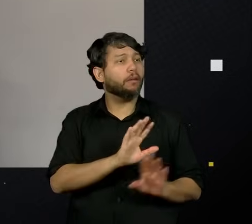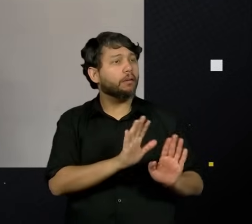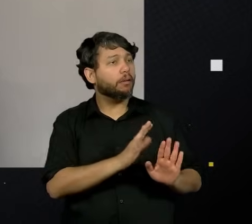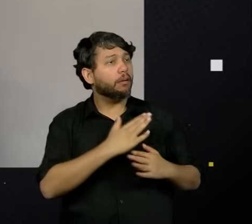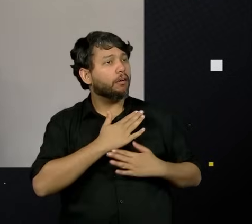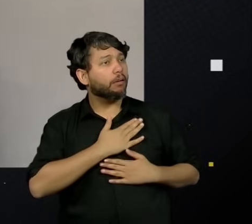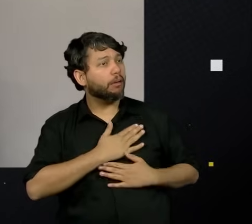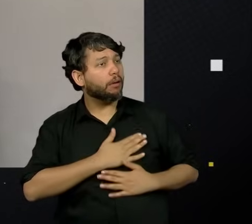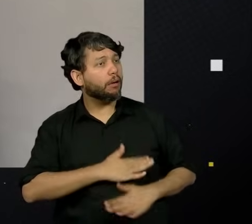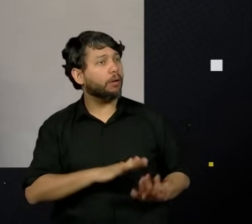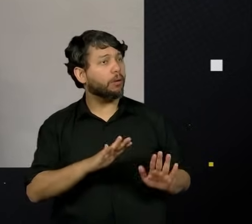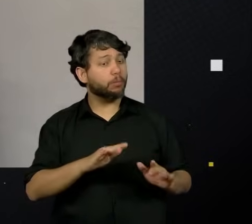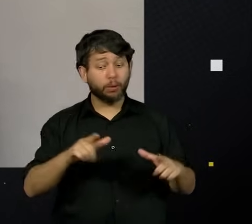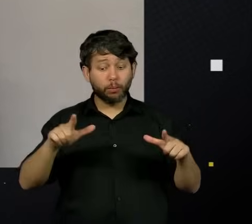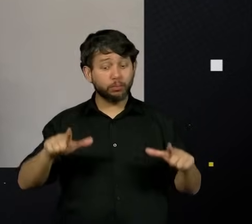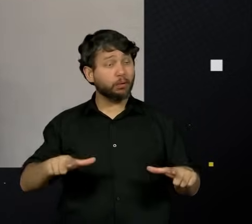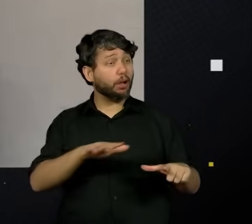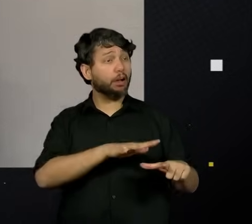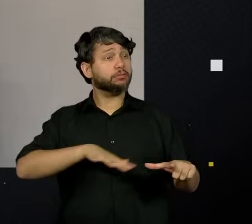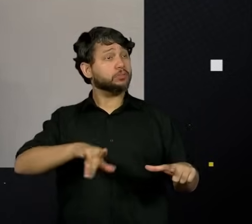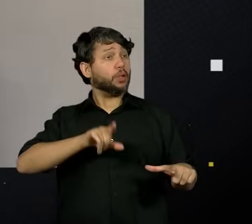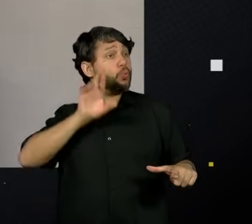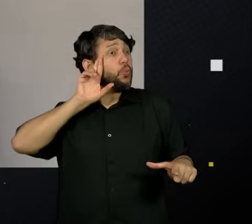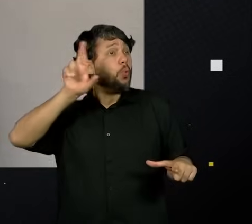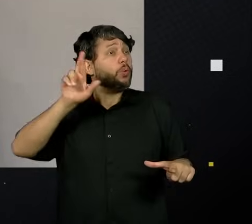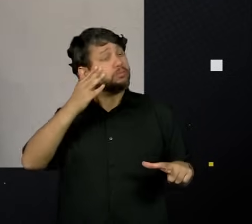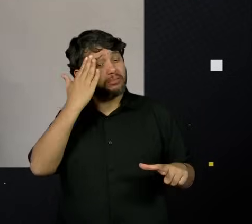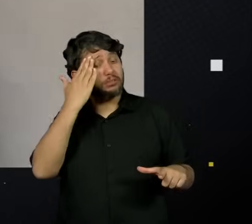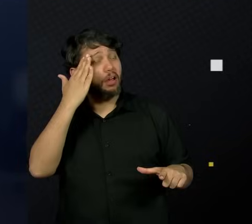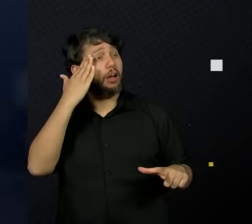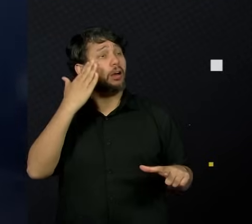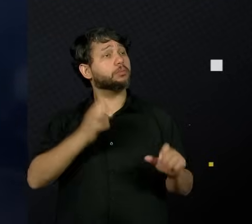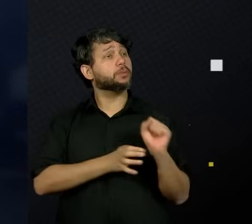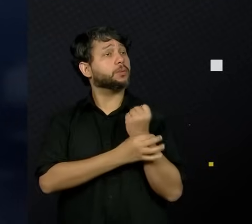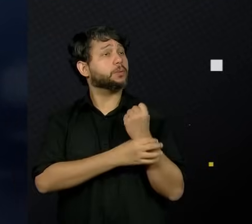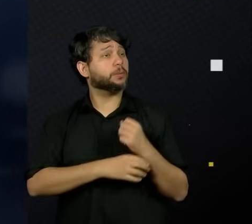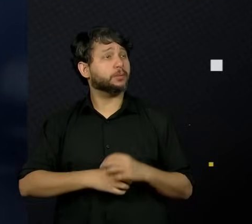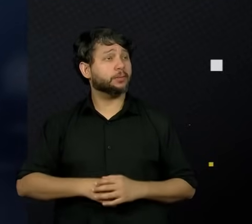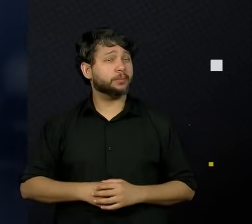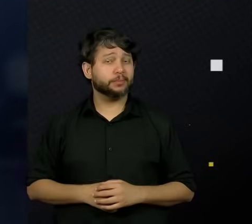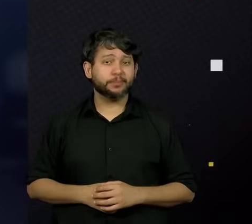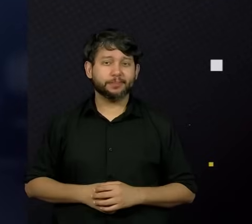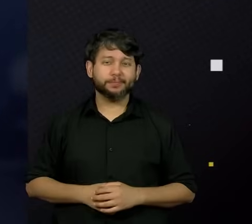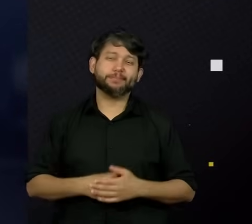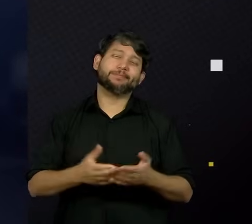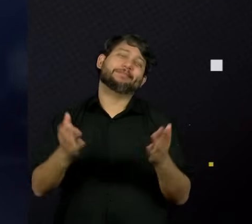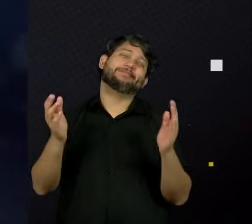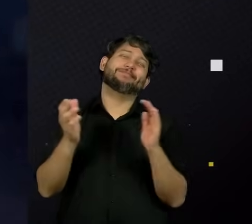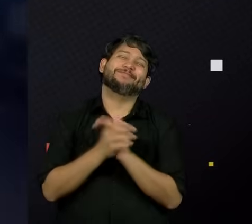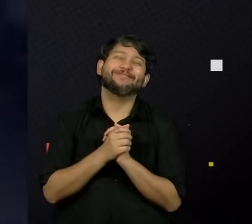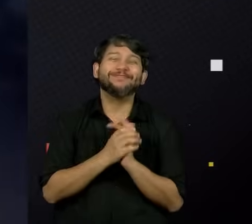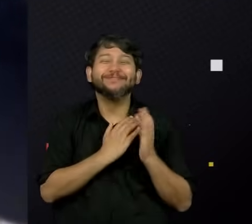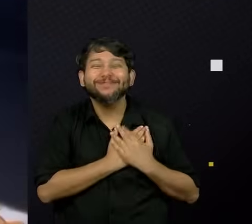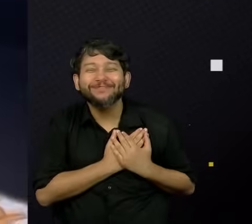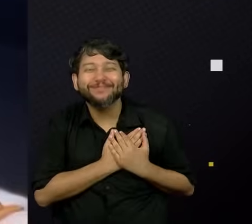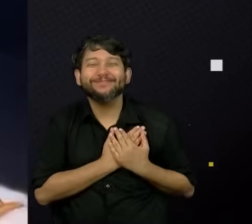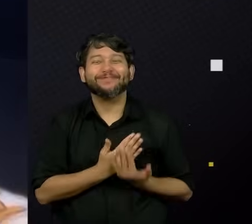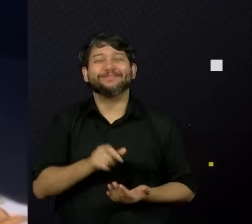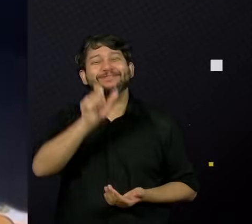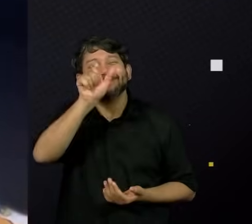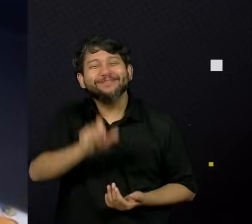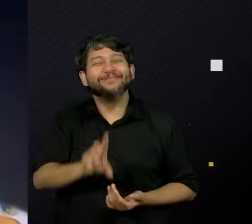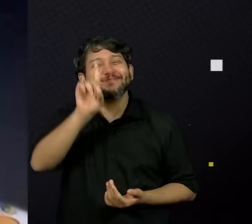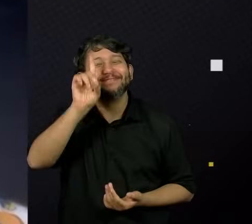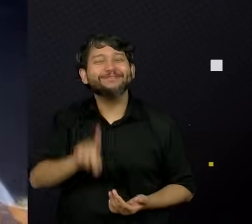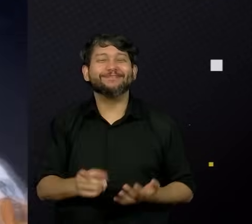senhor do espaço cênico para poder fazer o meu trabalho. Querido Jacques Lagoa, grande